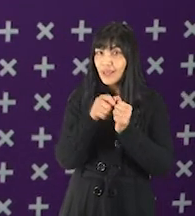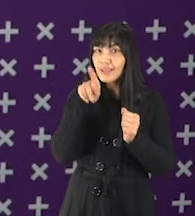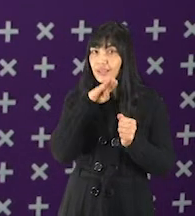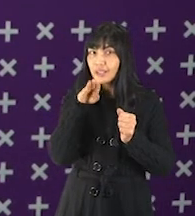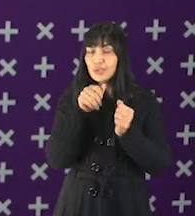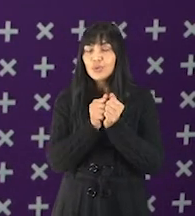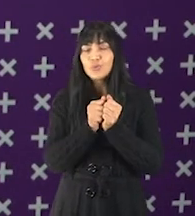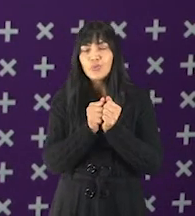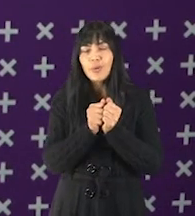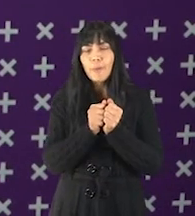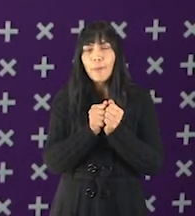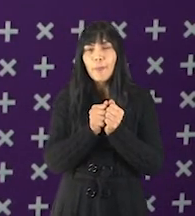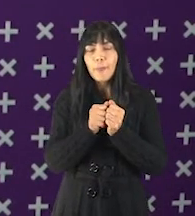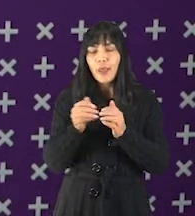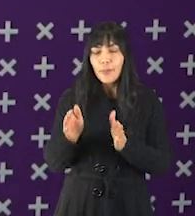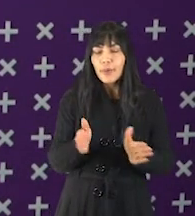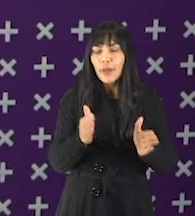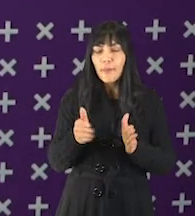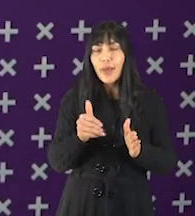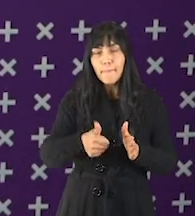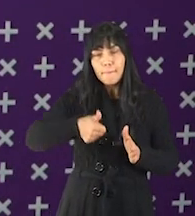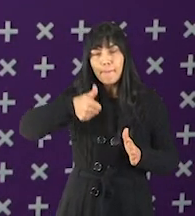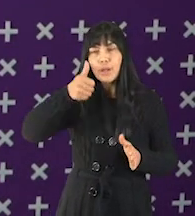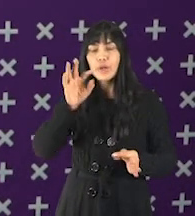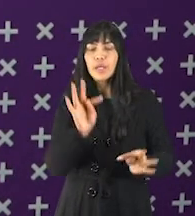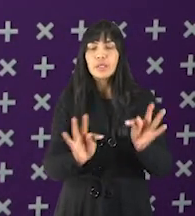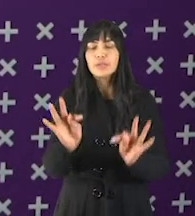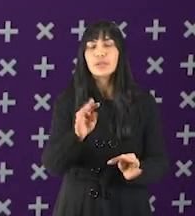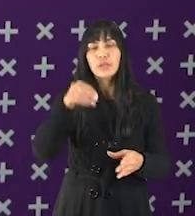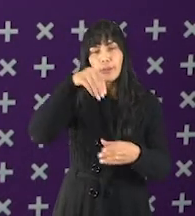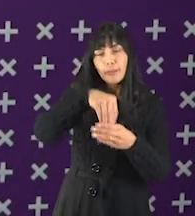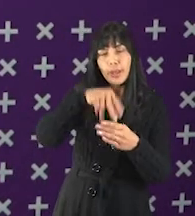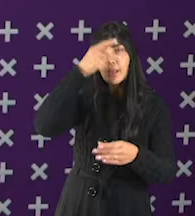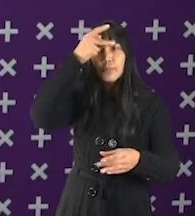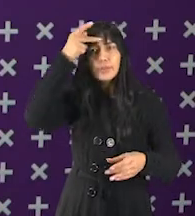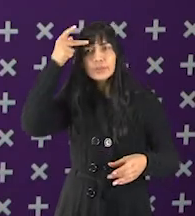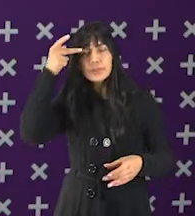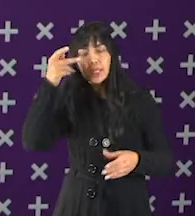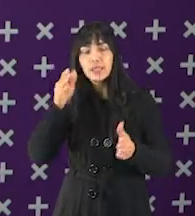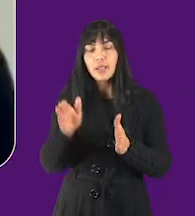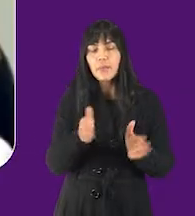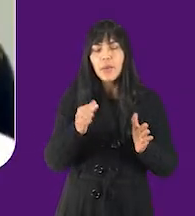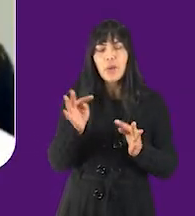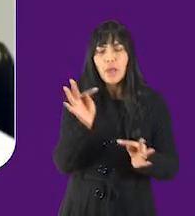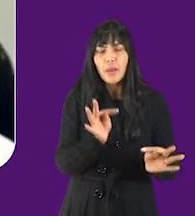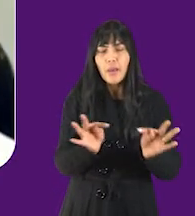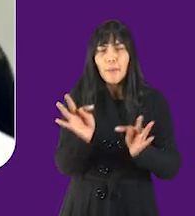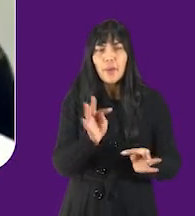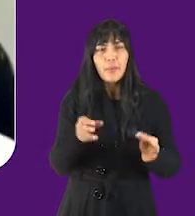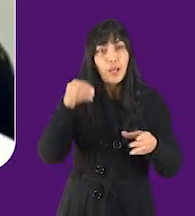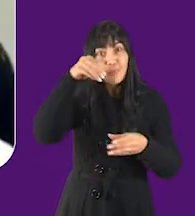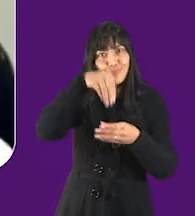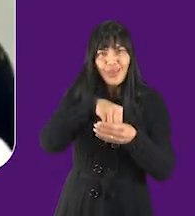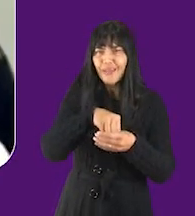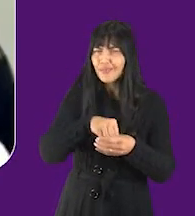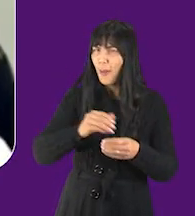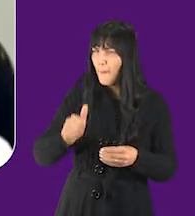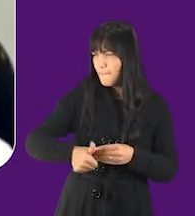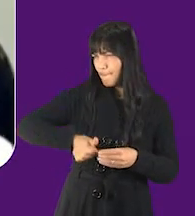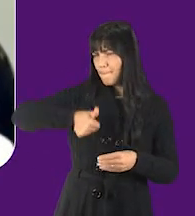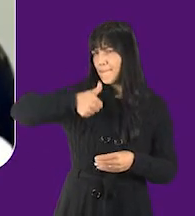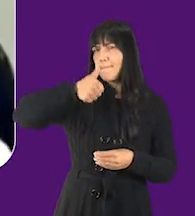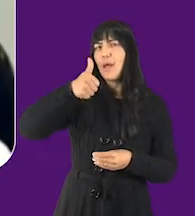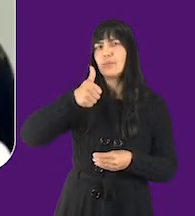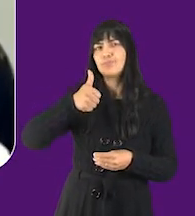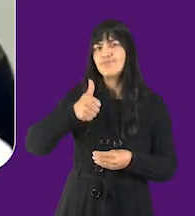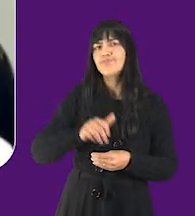programas de excelência operacional. Planejamento, processo, pessoas e agora tecnologia permite que as melhorias